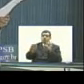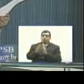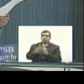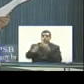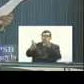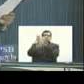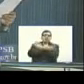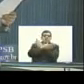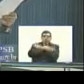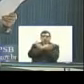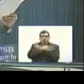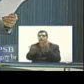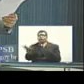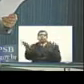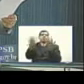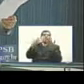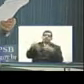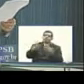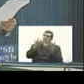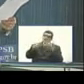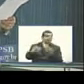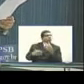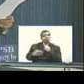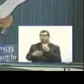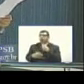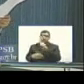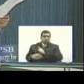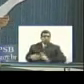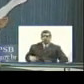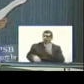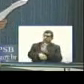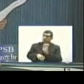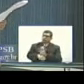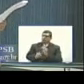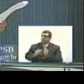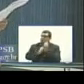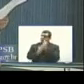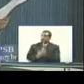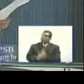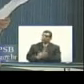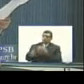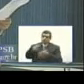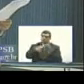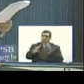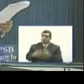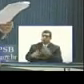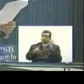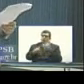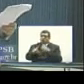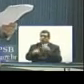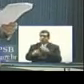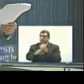queda drástica de arrecadação e não pode o governo do estado seguir no caminho do endividamento